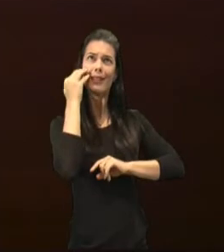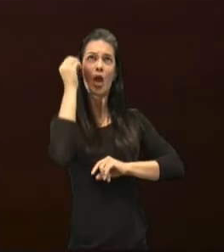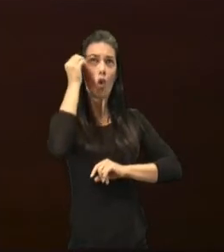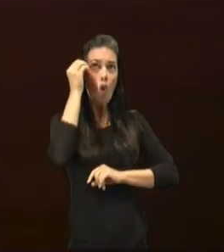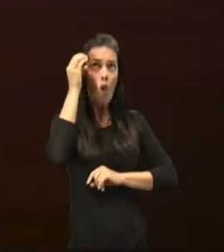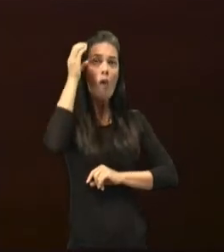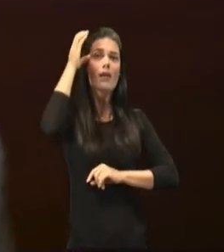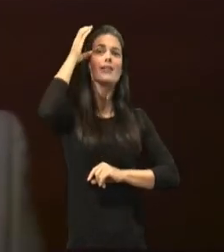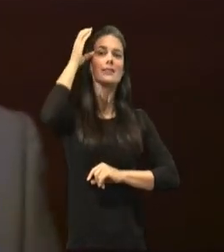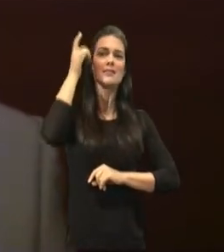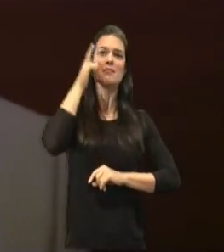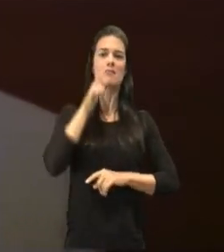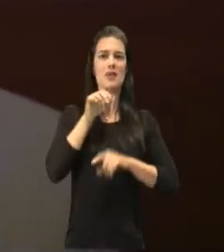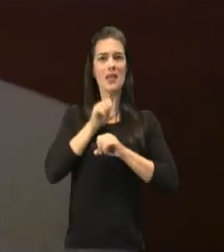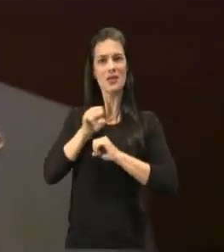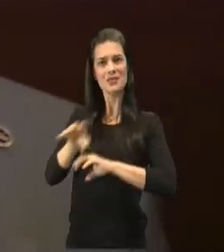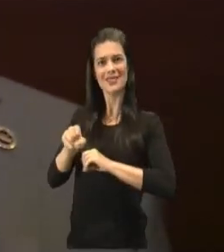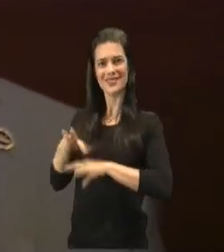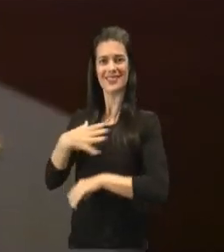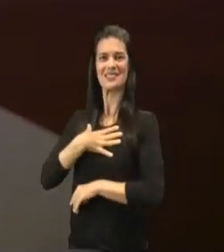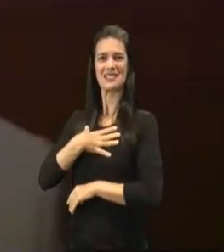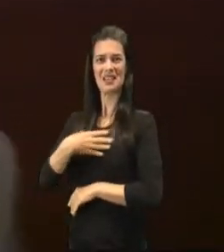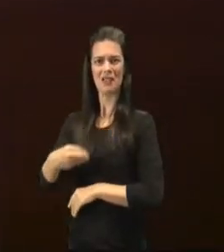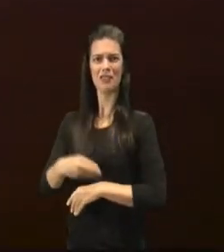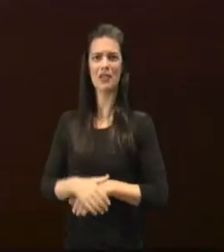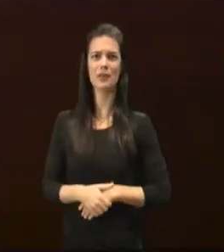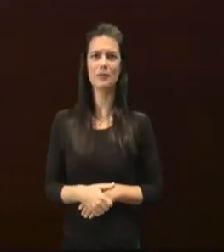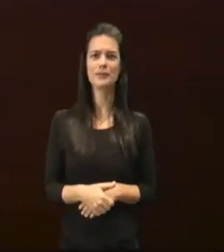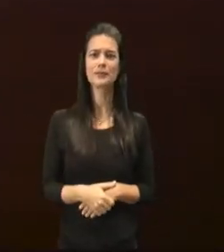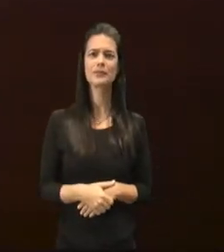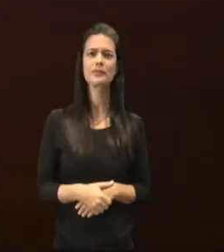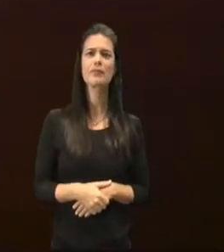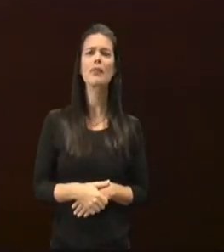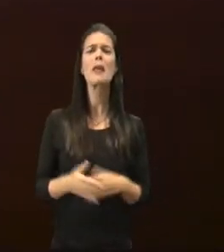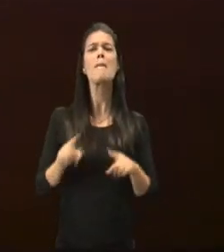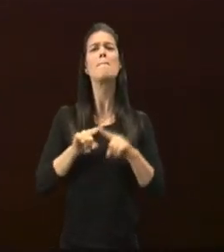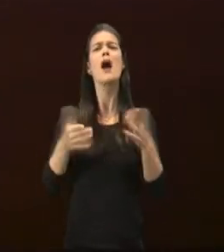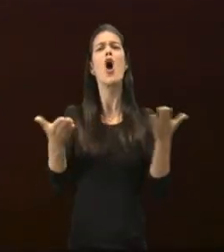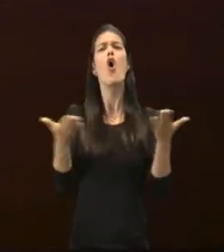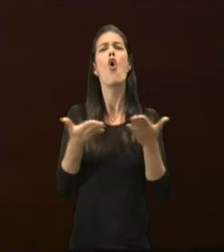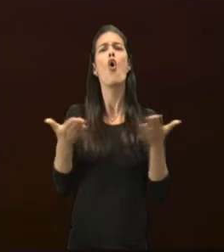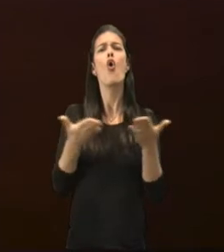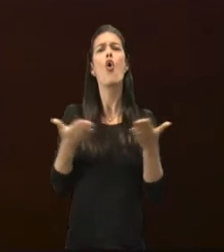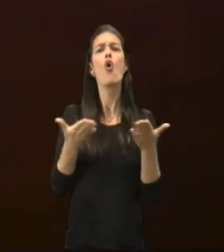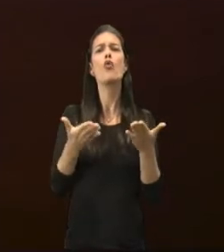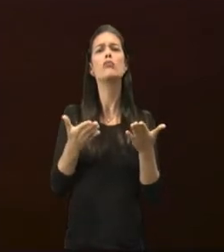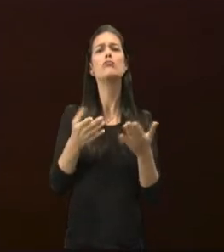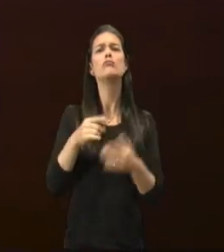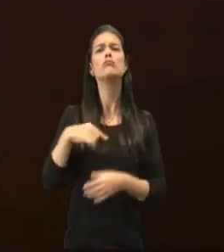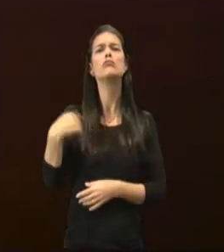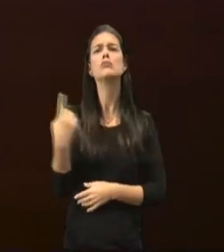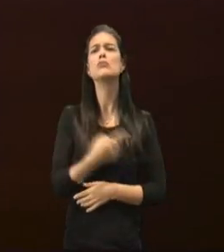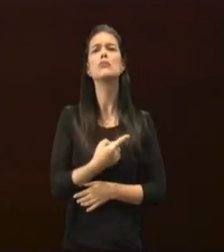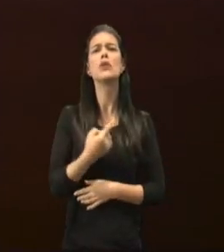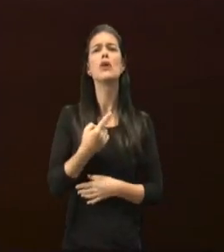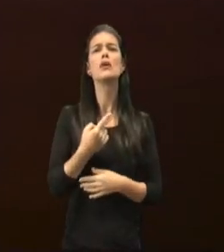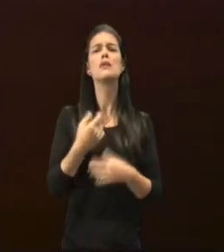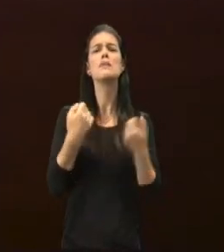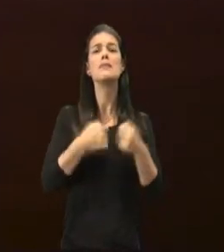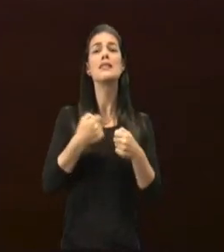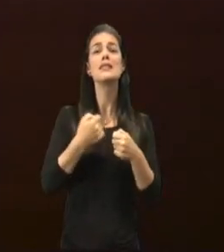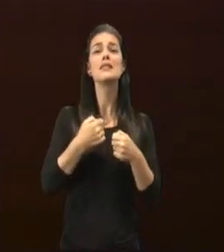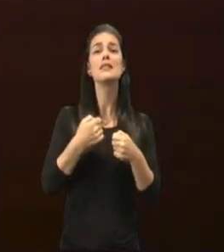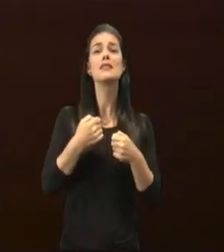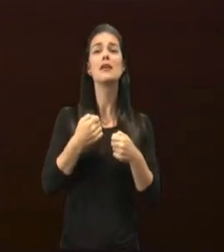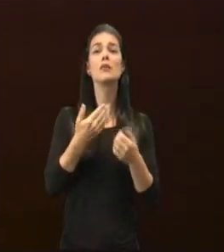muito direta, muito incisiva. Por quê? Porque nós entendemos que, de fato,